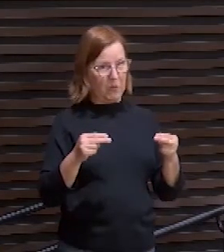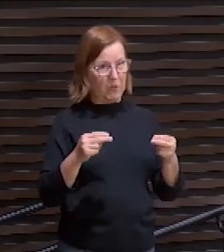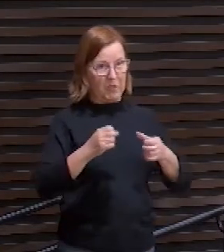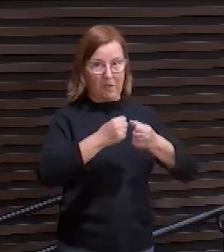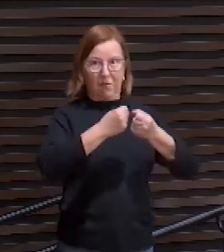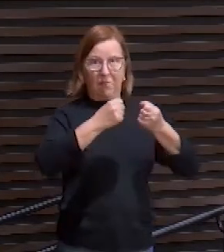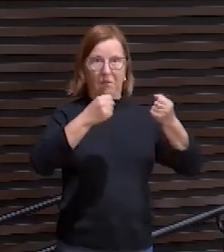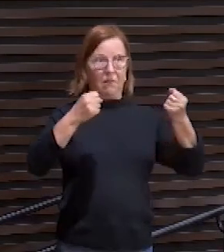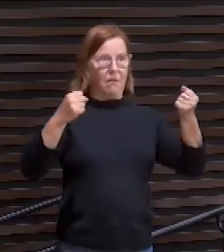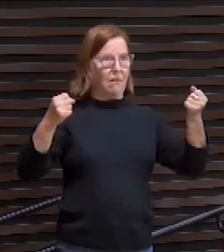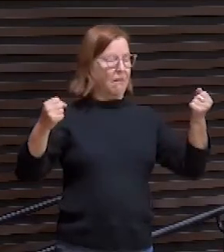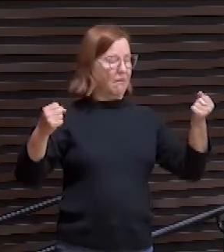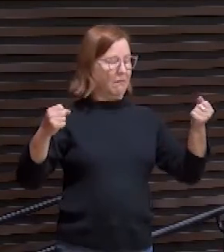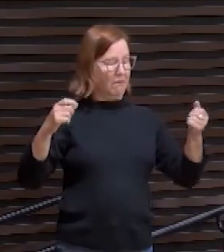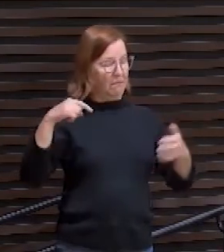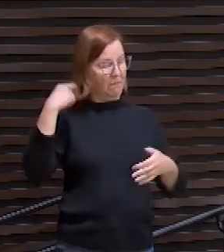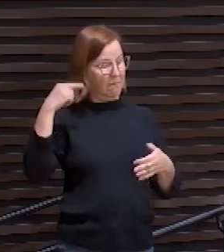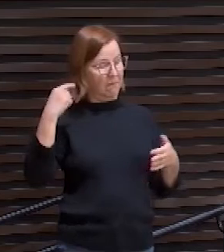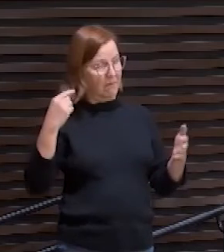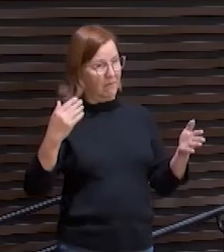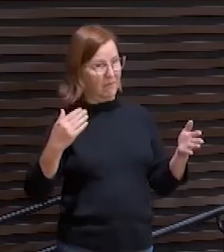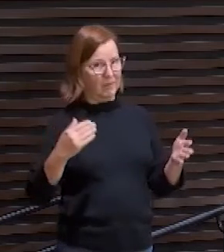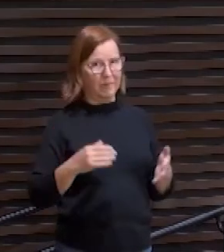gritantemente absurdo.